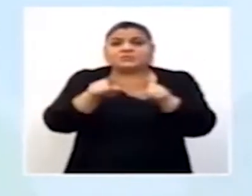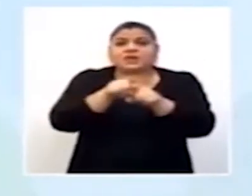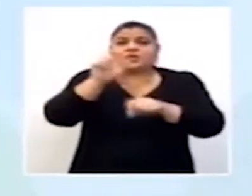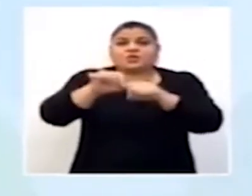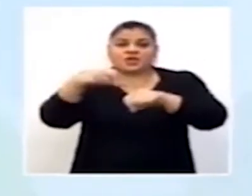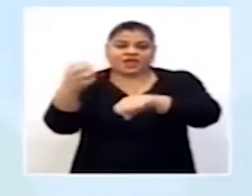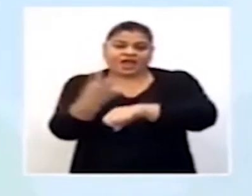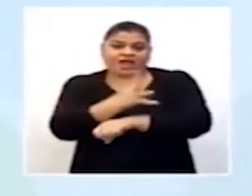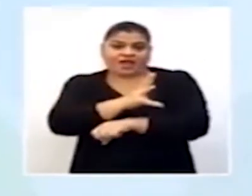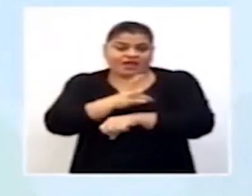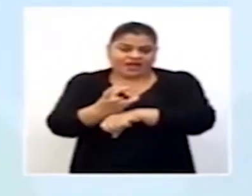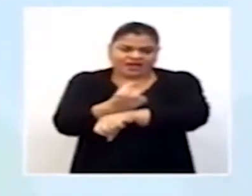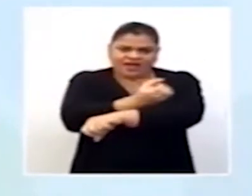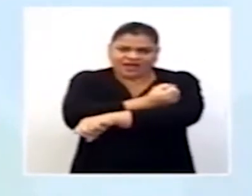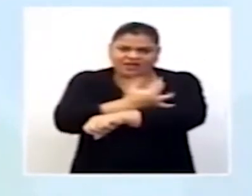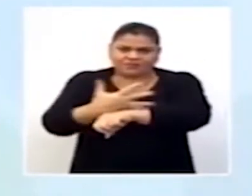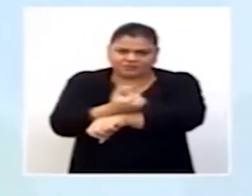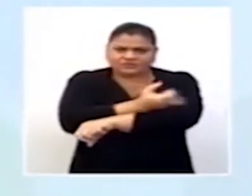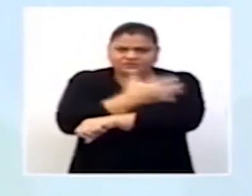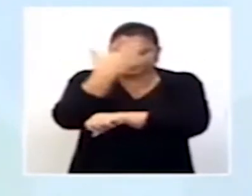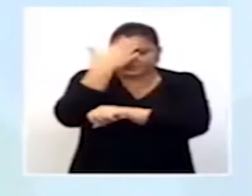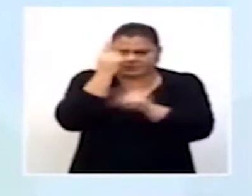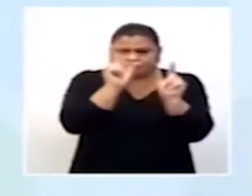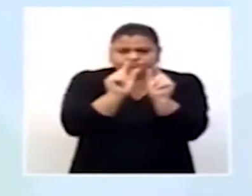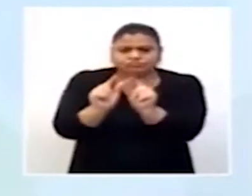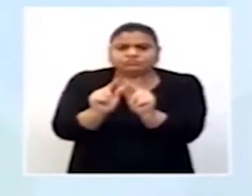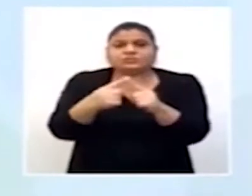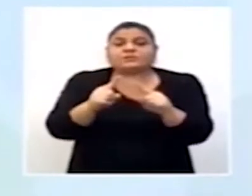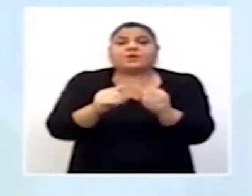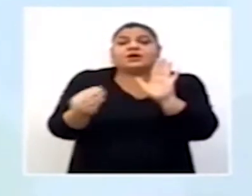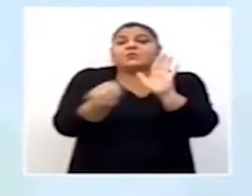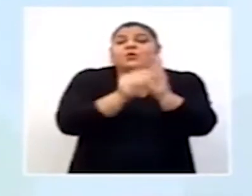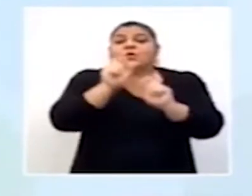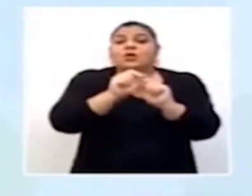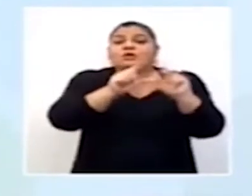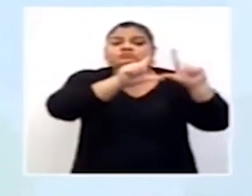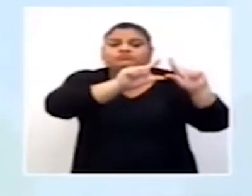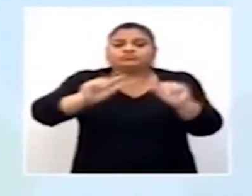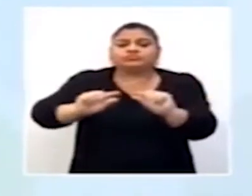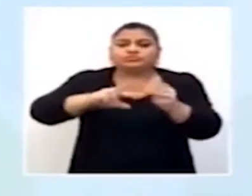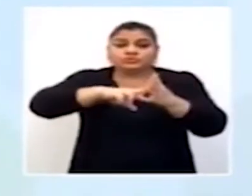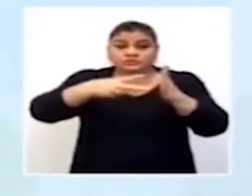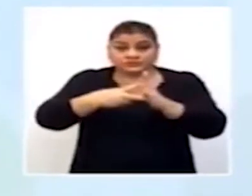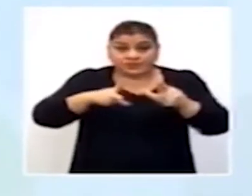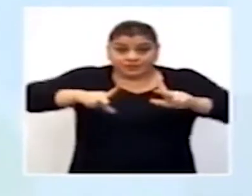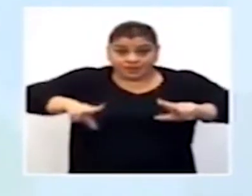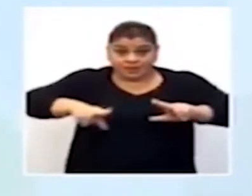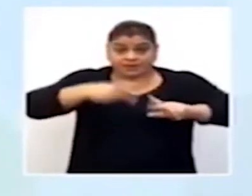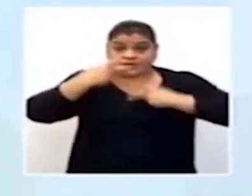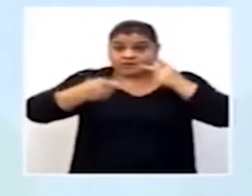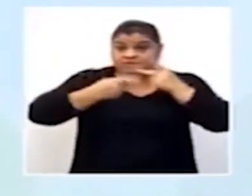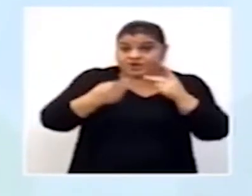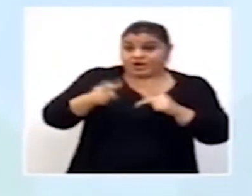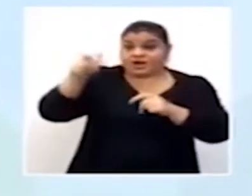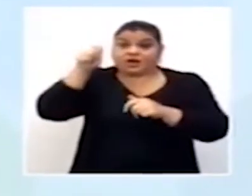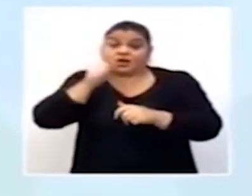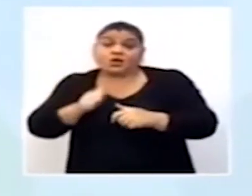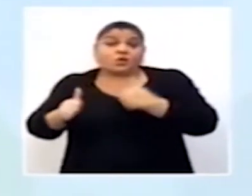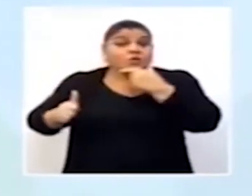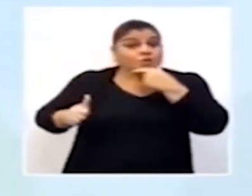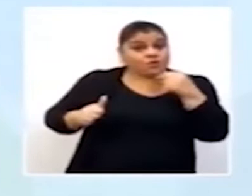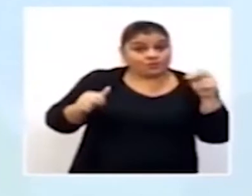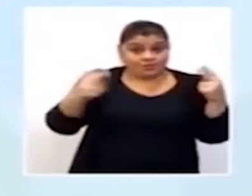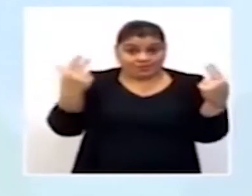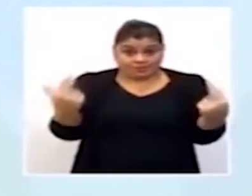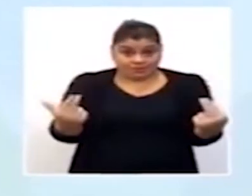afetividade ou ironia no cartão e análise um emprego do time motivo tem o mesmo sentido da fala do homem e na